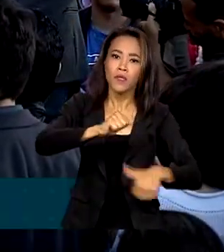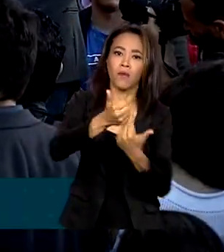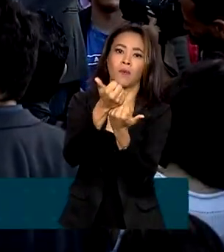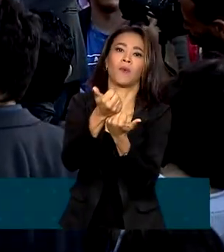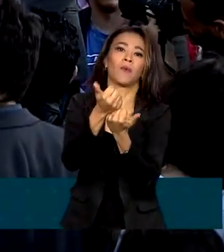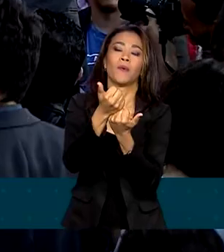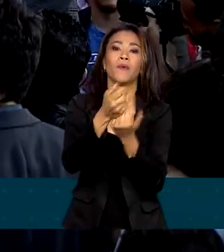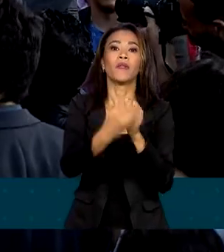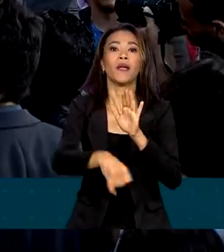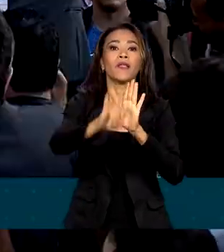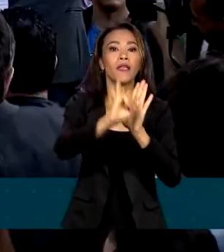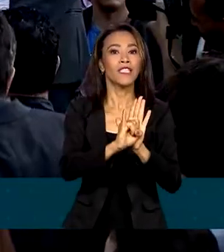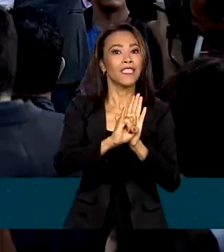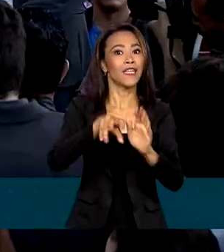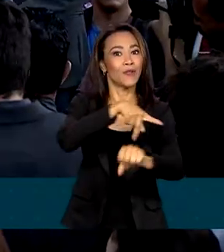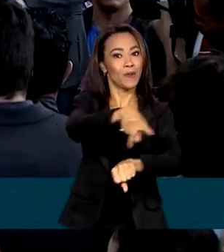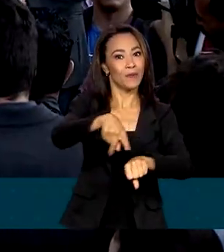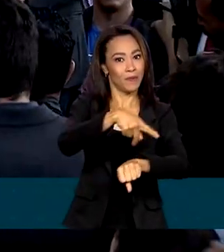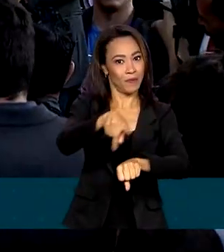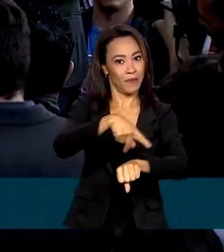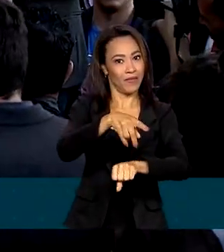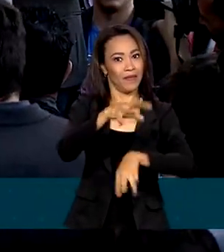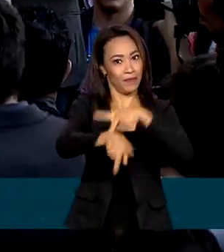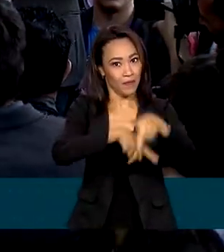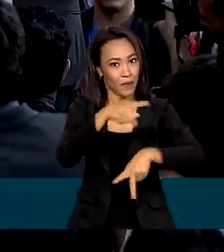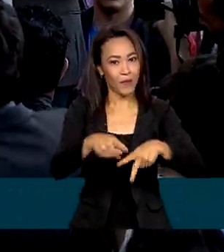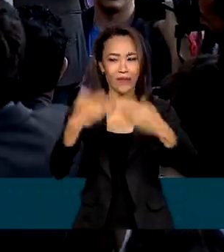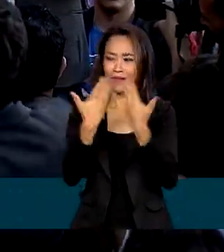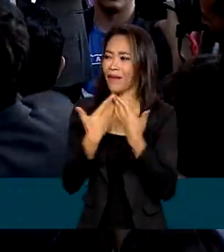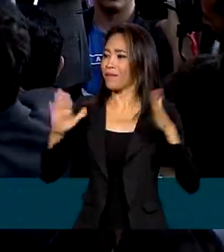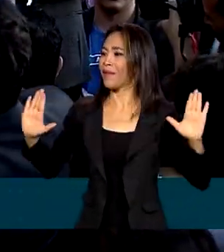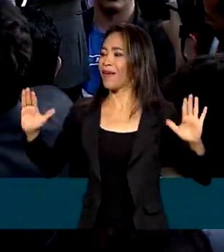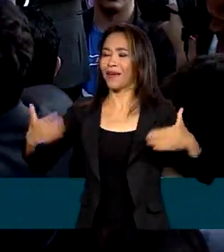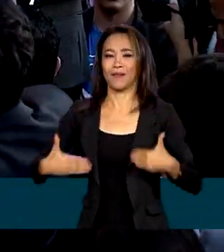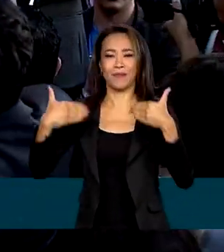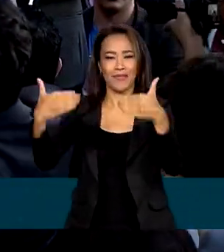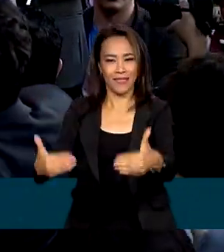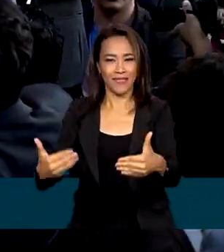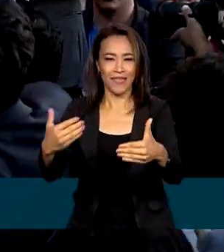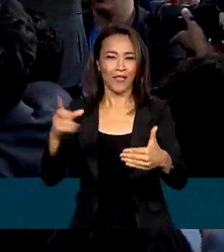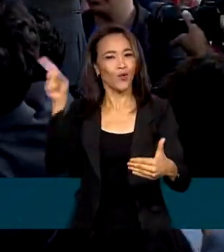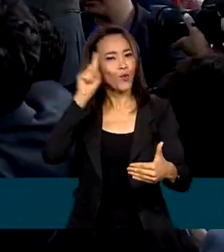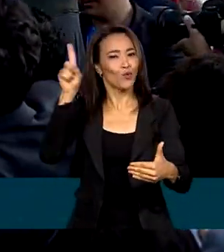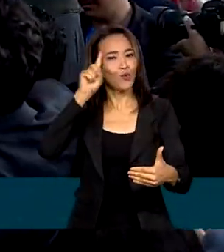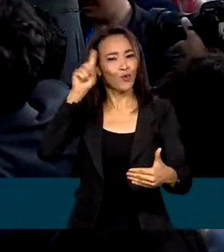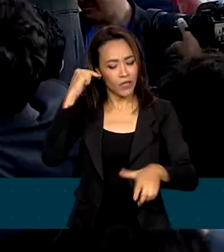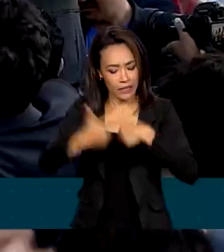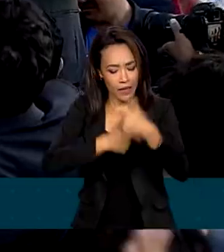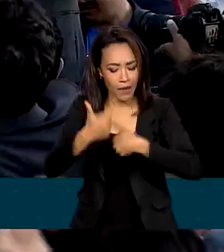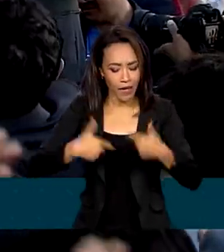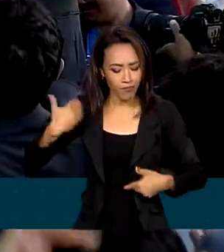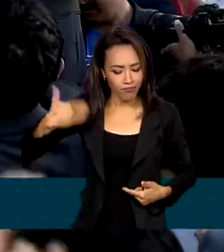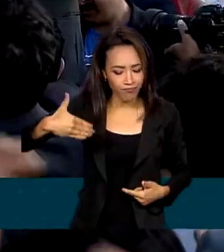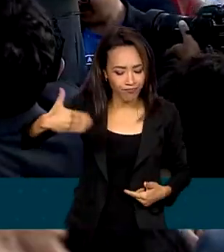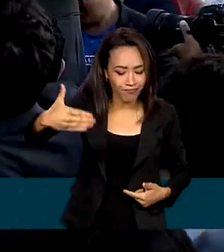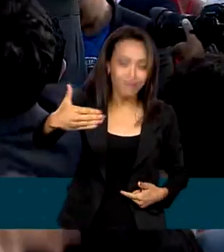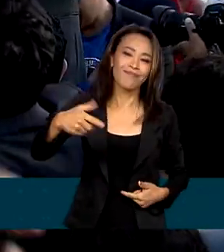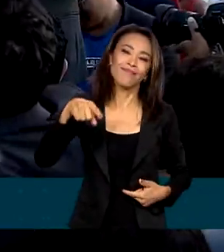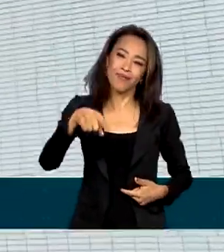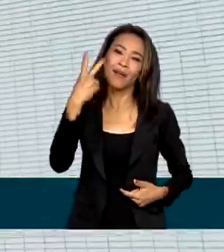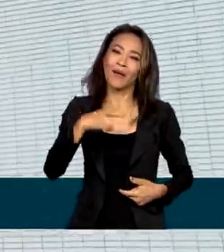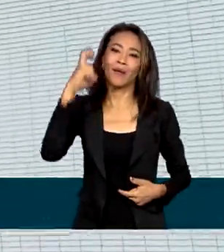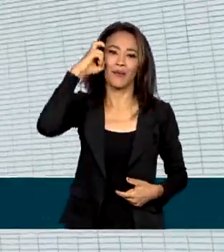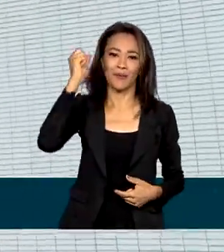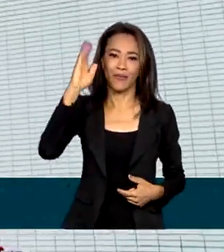fortalecimento da identidade do nosso povo. Vamos festejar, o Ministério está aberto, nós estamos trabalhando todos os dias aqui para essa cultura do